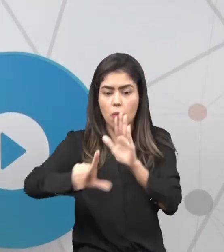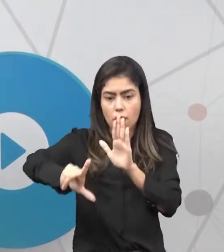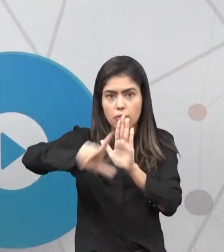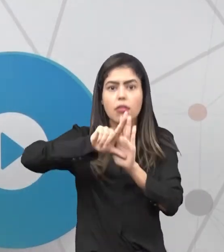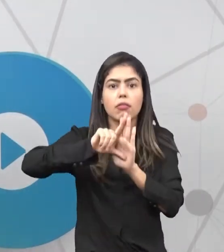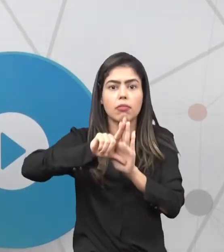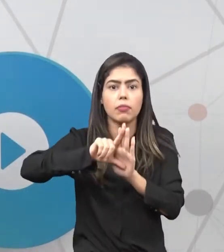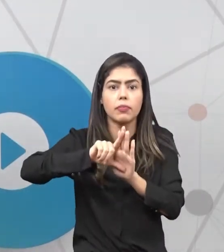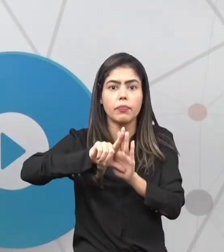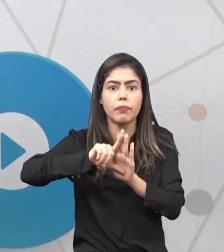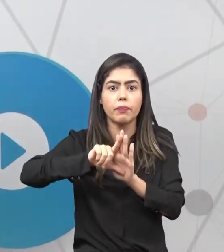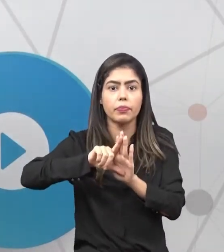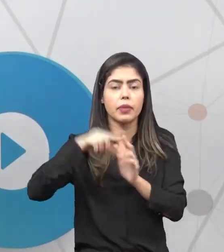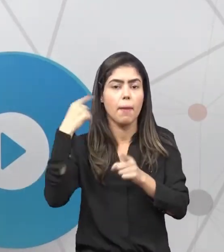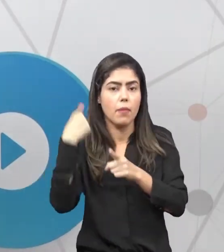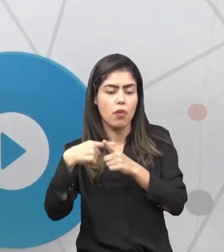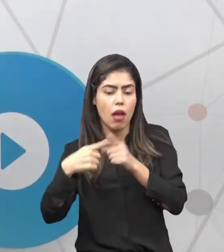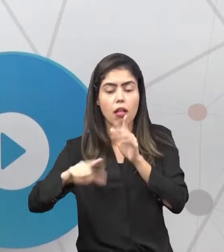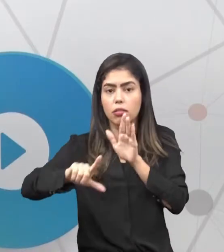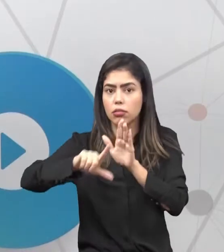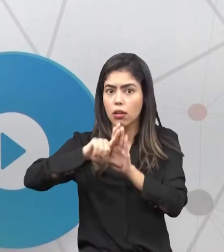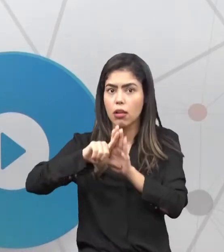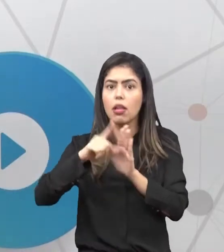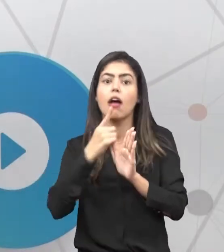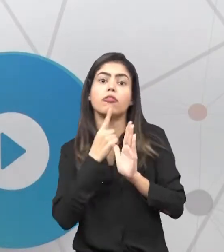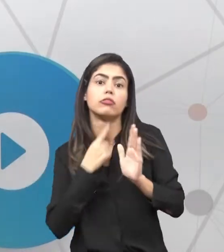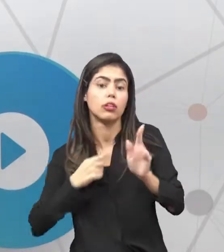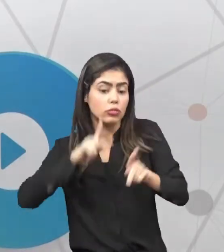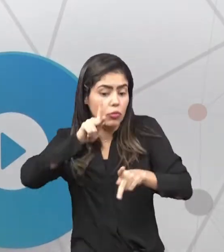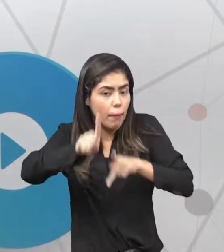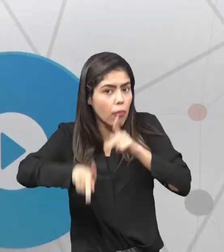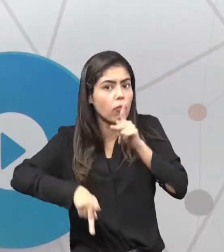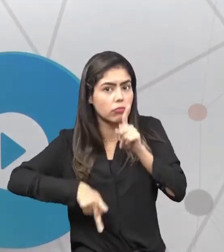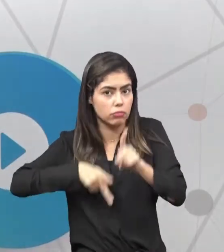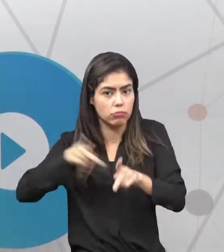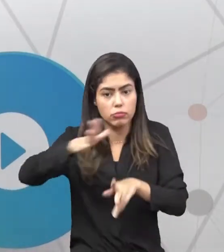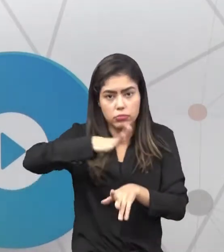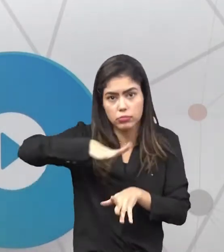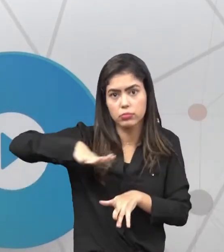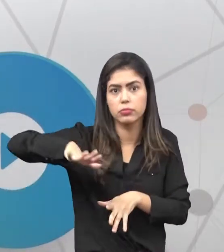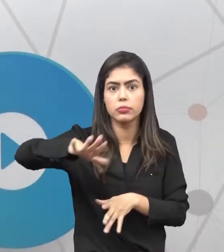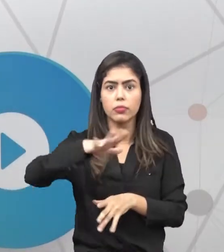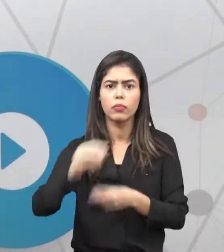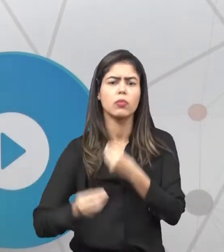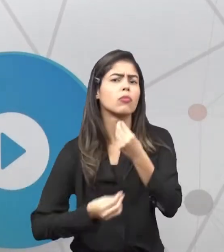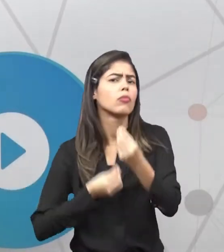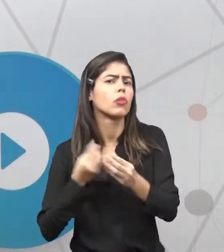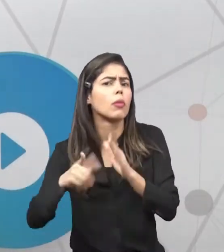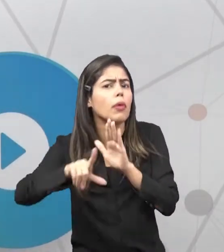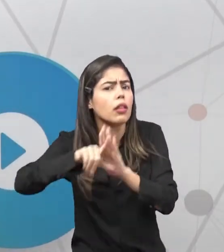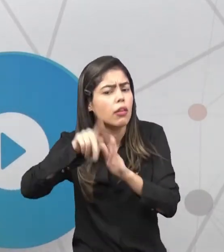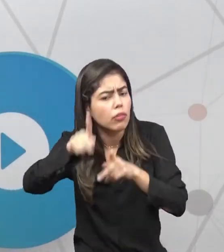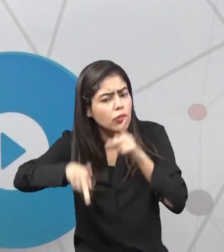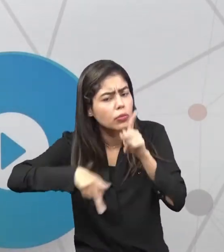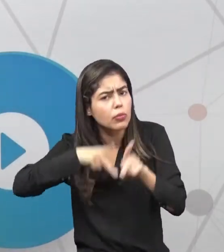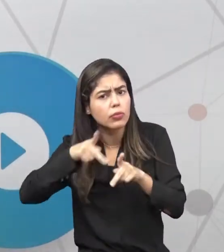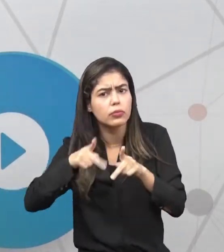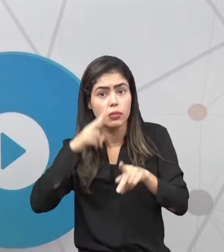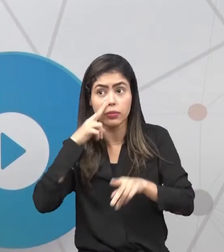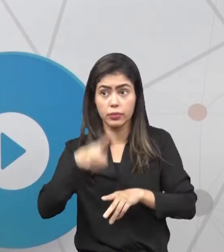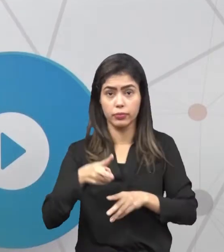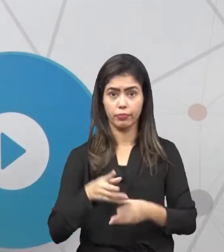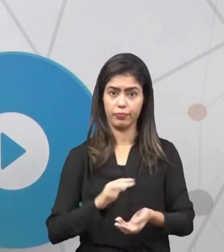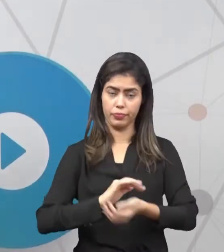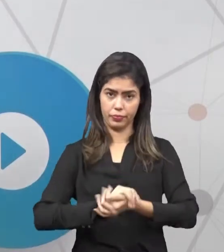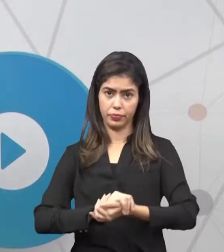lei, tá? Porque a lei é a vontade do povo. Como assim a lei é a vontade do povo? Vejamos,